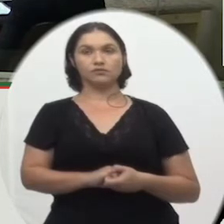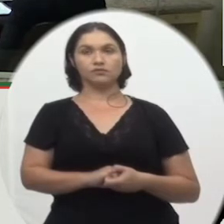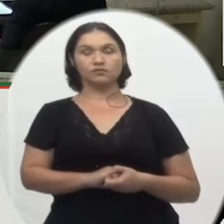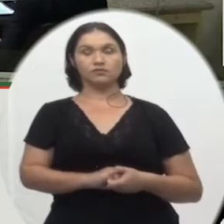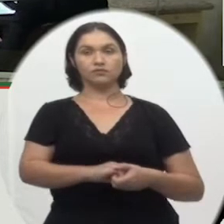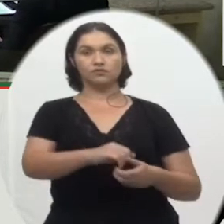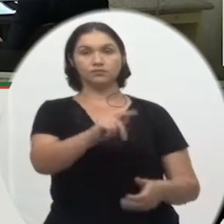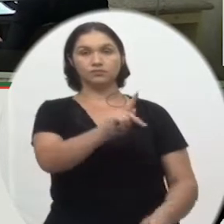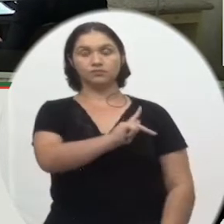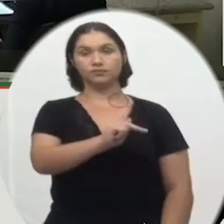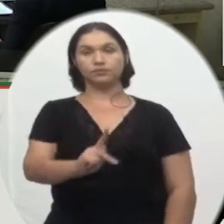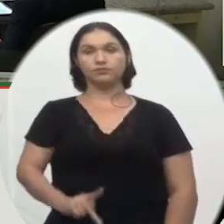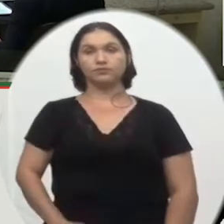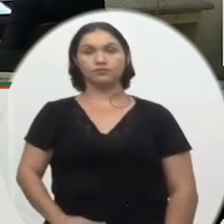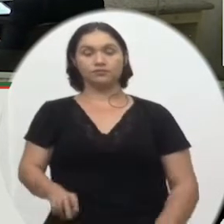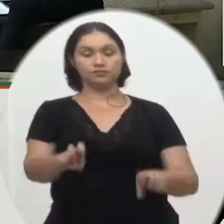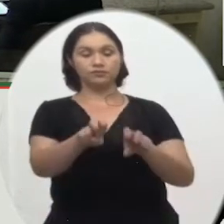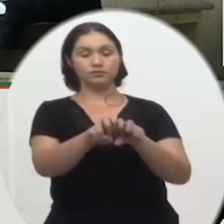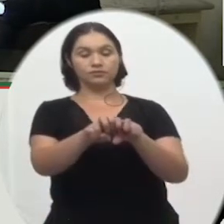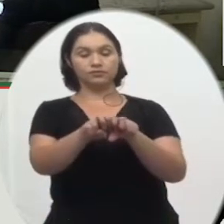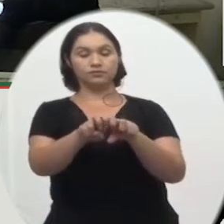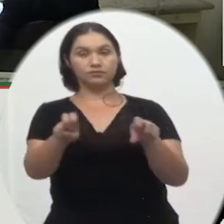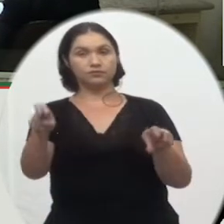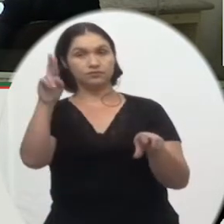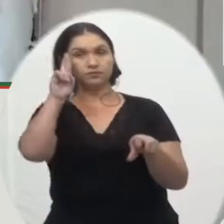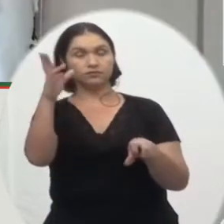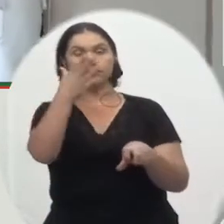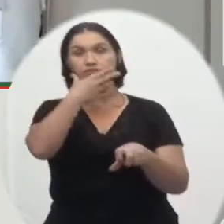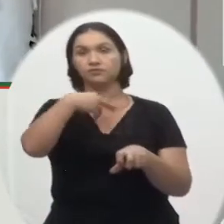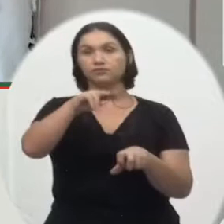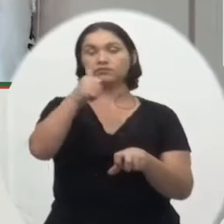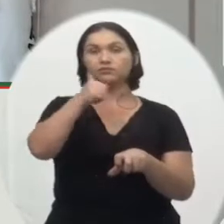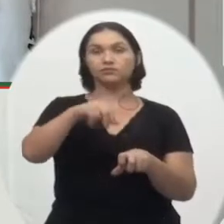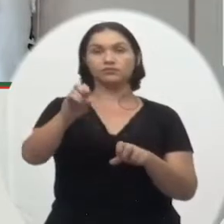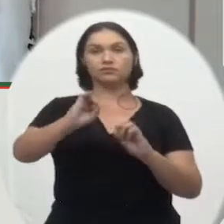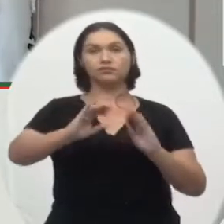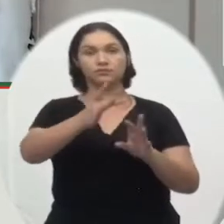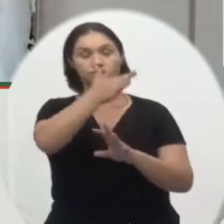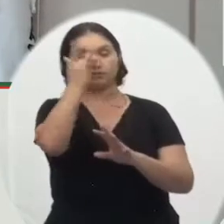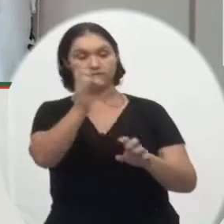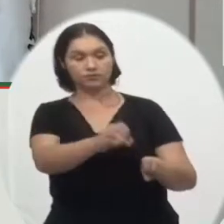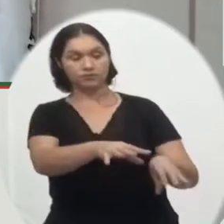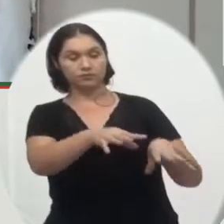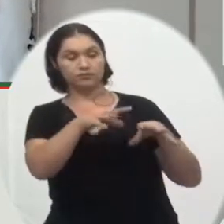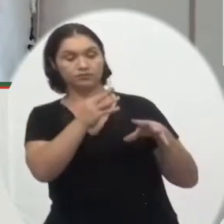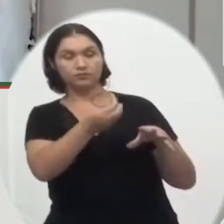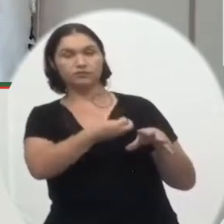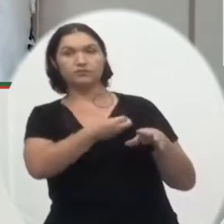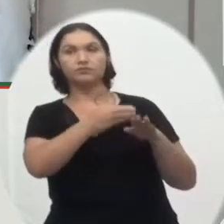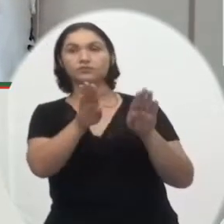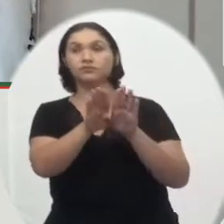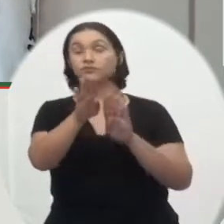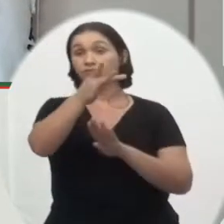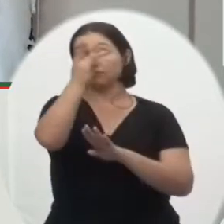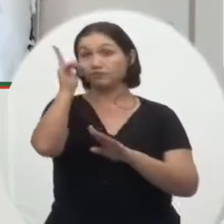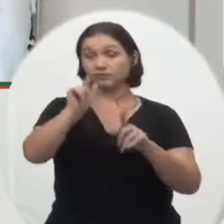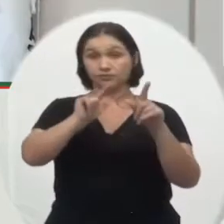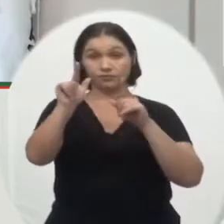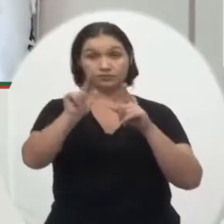Senhor presidente, demais membros da mesa, vereadoras, vereadores, o público presente, pessoal que nos assiste pela TV